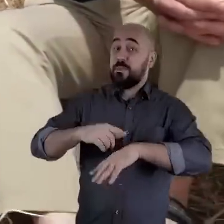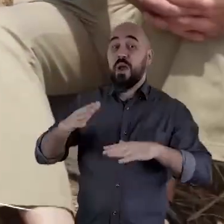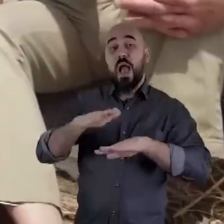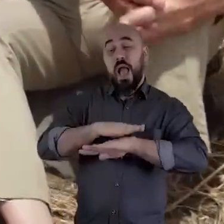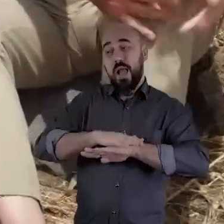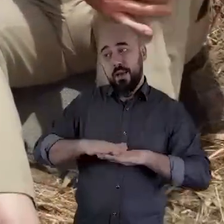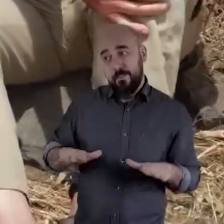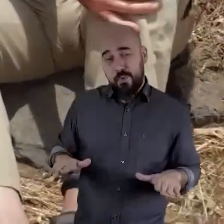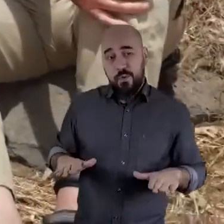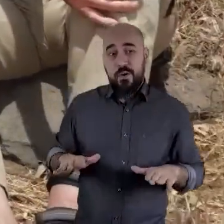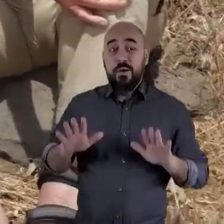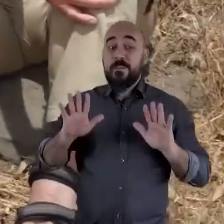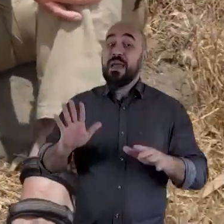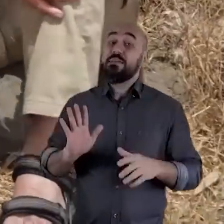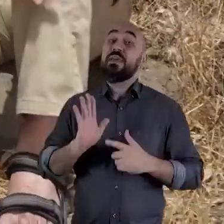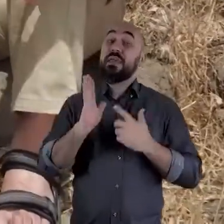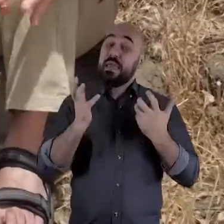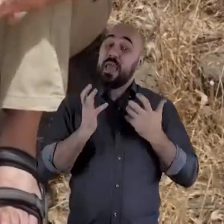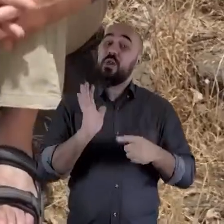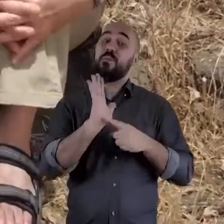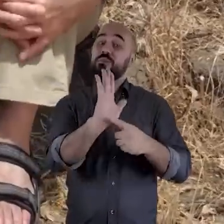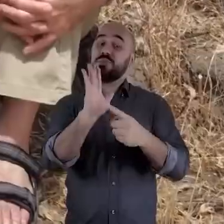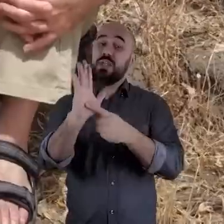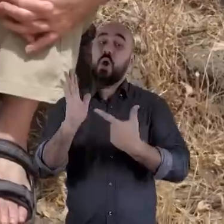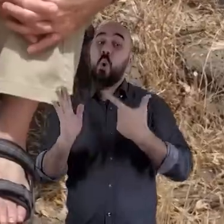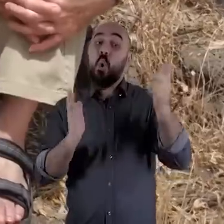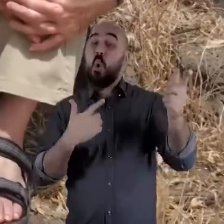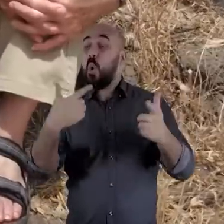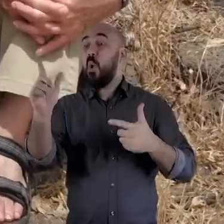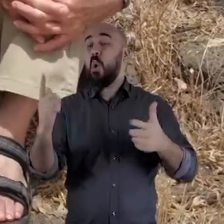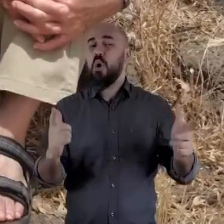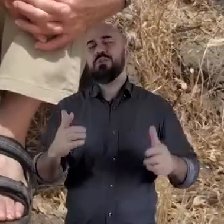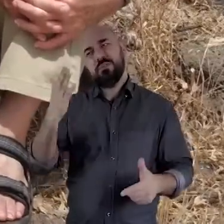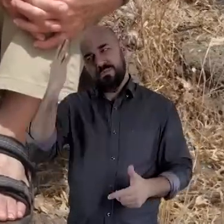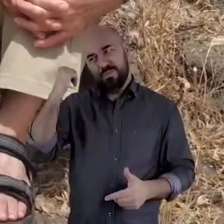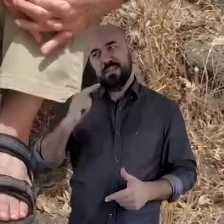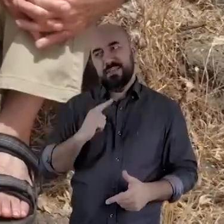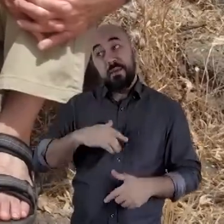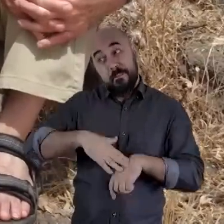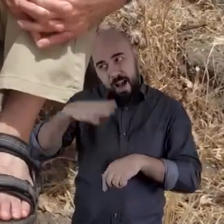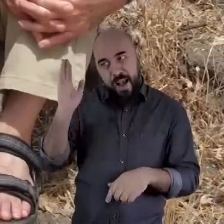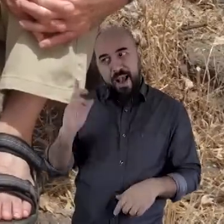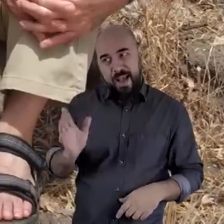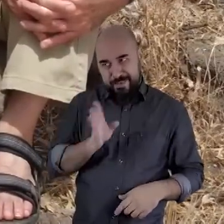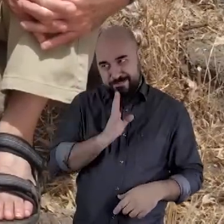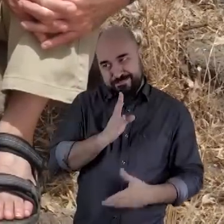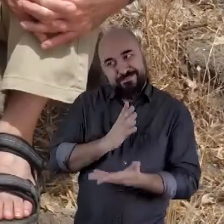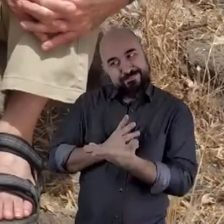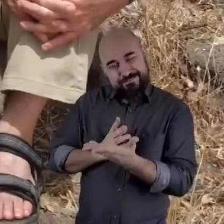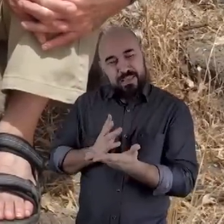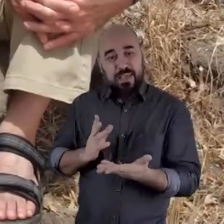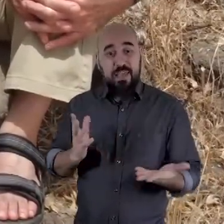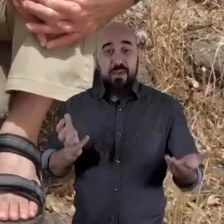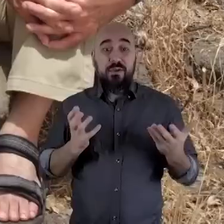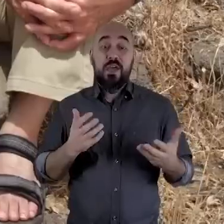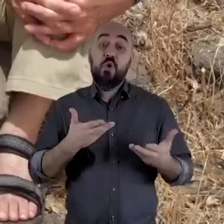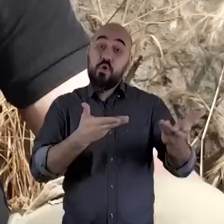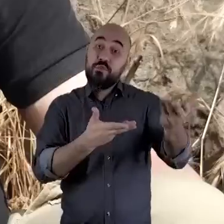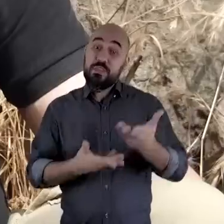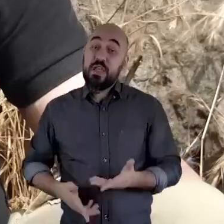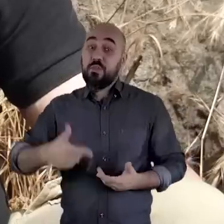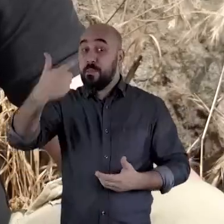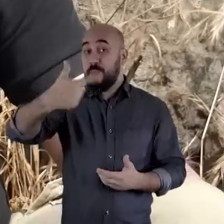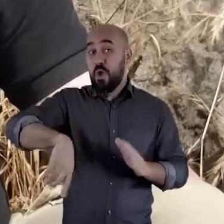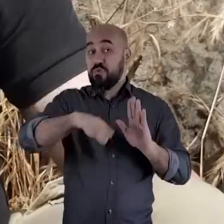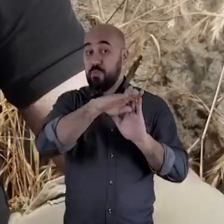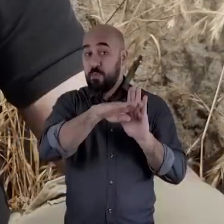convite. Eu ainda quero mostrar outras partes de Betsaida, que eu sei que tem mais coisa para ver lá dentro. Então vou convidar o pessoal de casa para estar com a gente